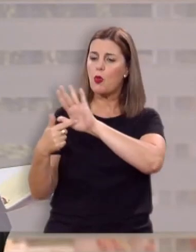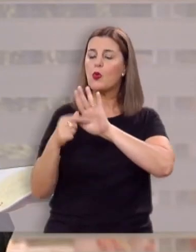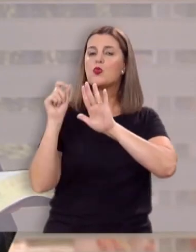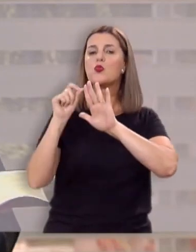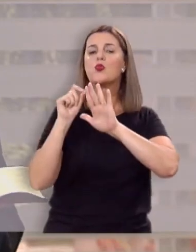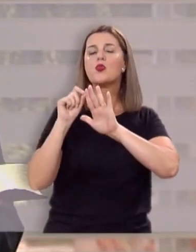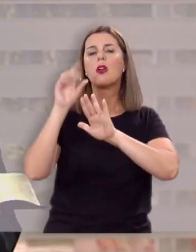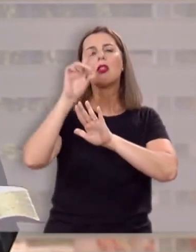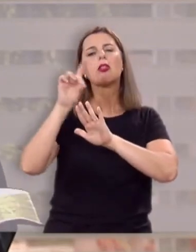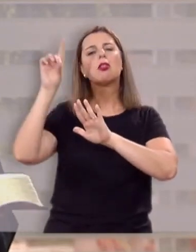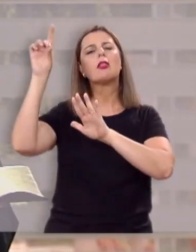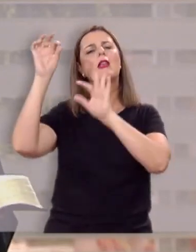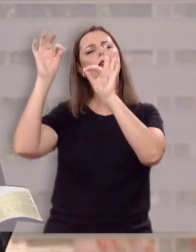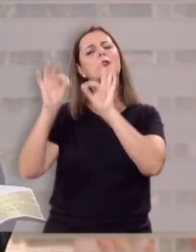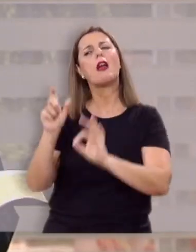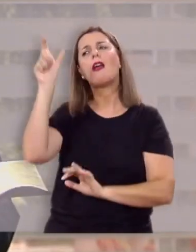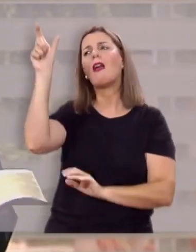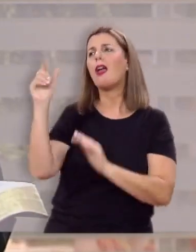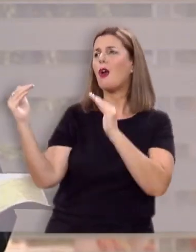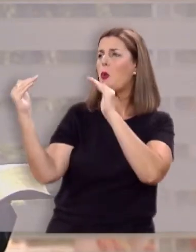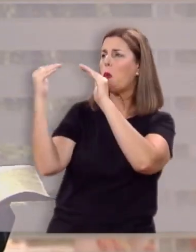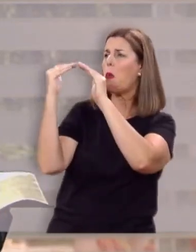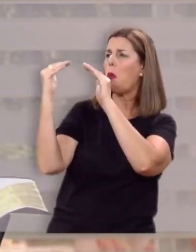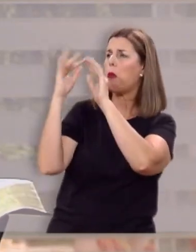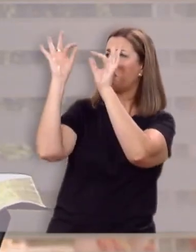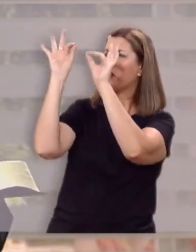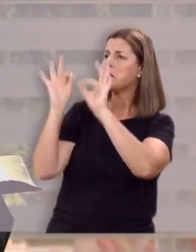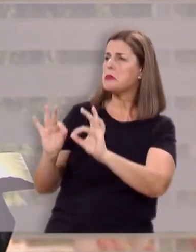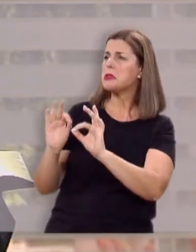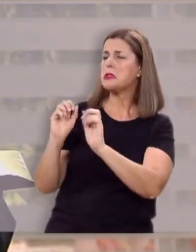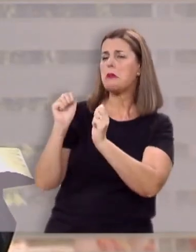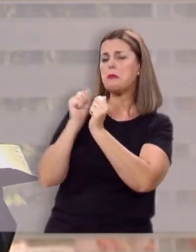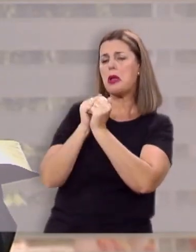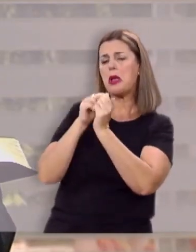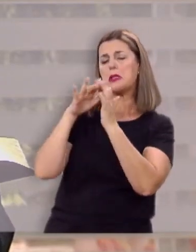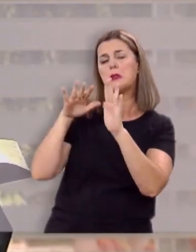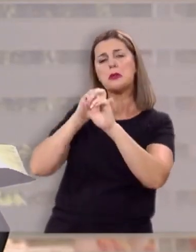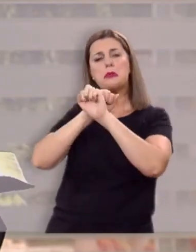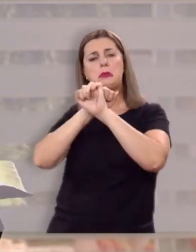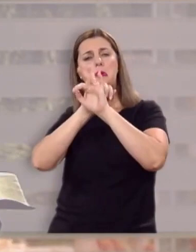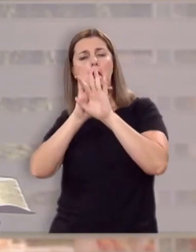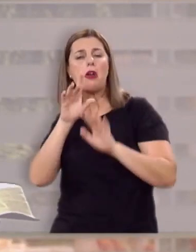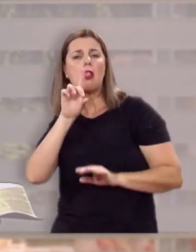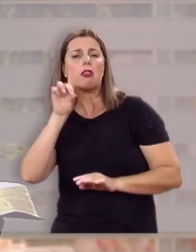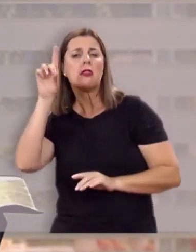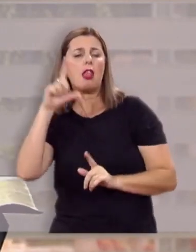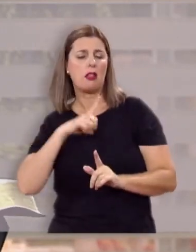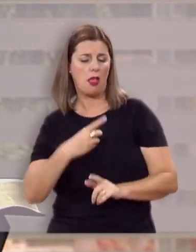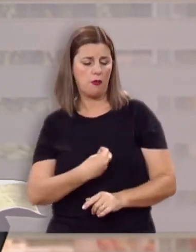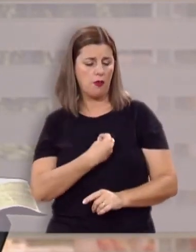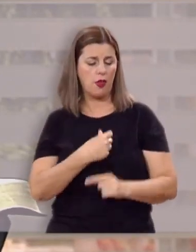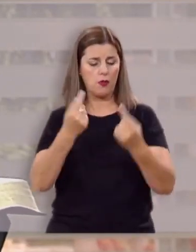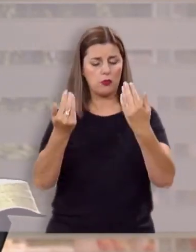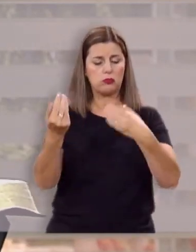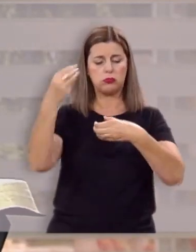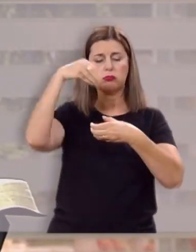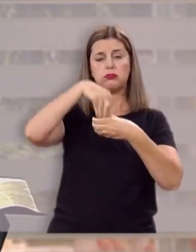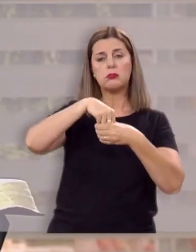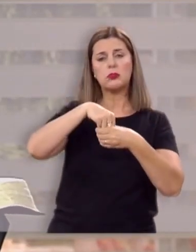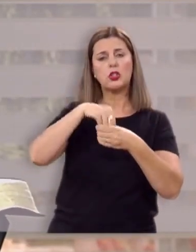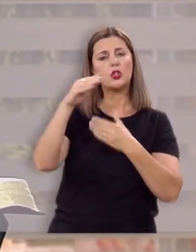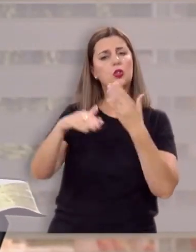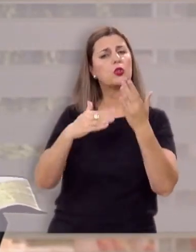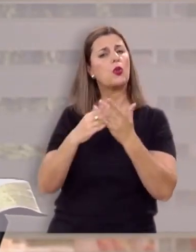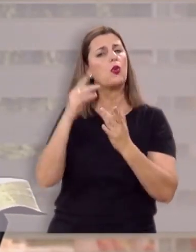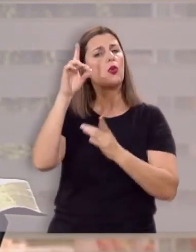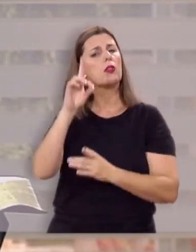quê? Ele é a exata expressão do ser de Deus. Ele é o resplendor da glória. Nele habitou corporalmente